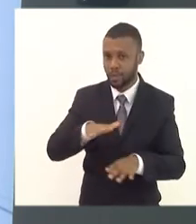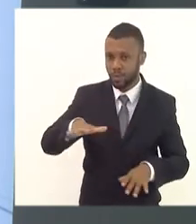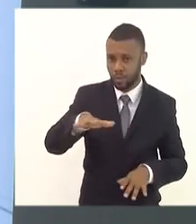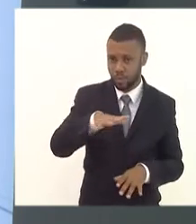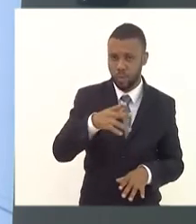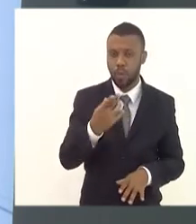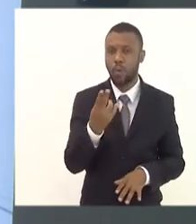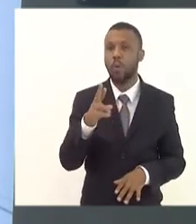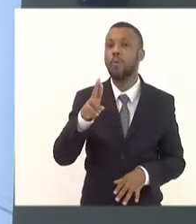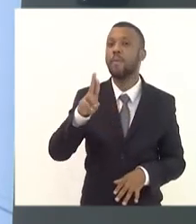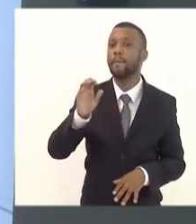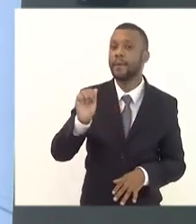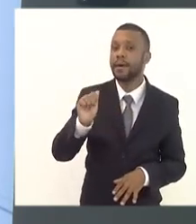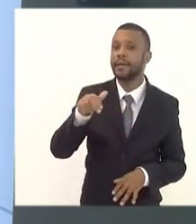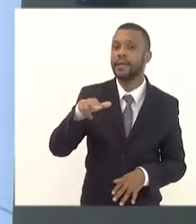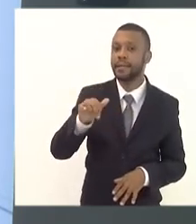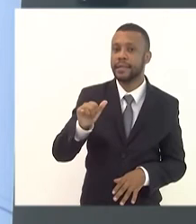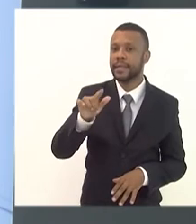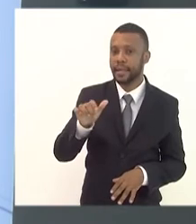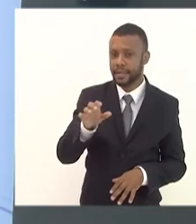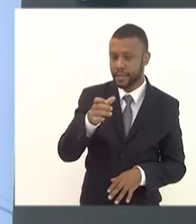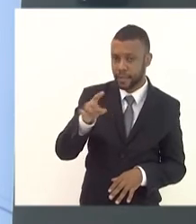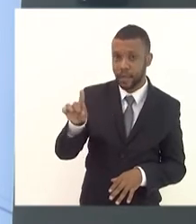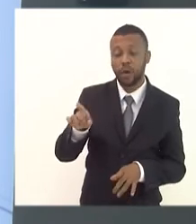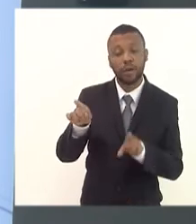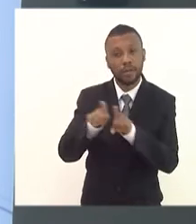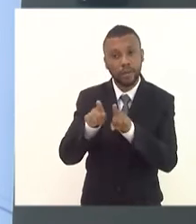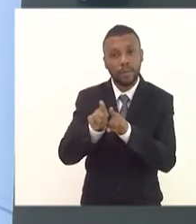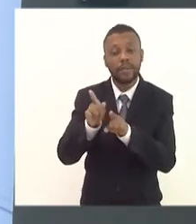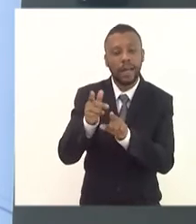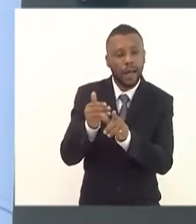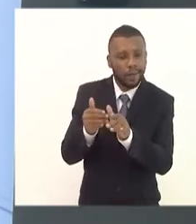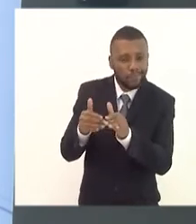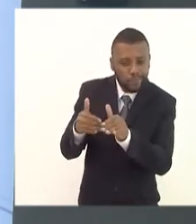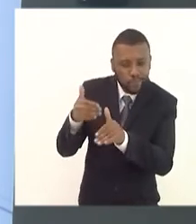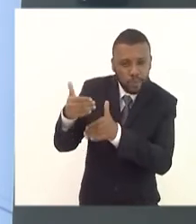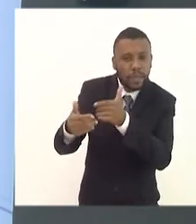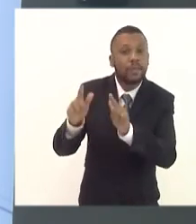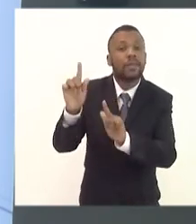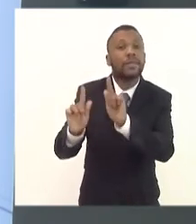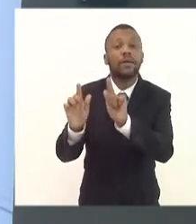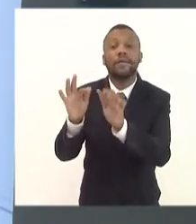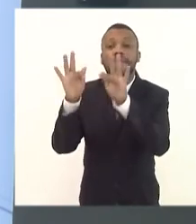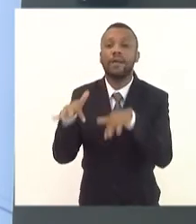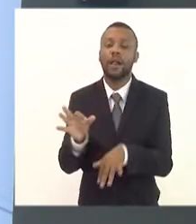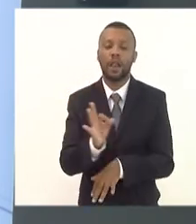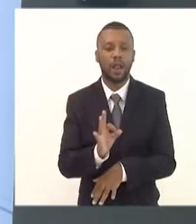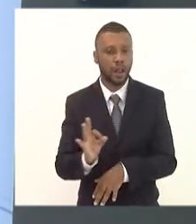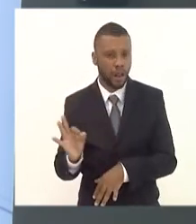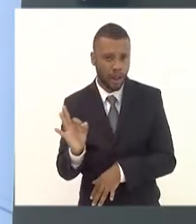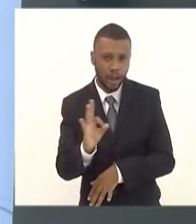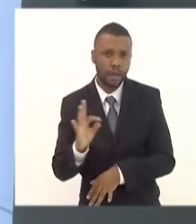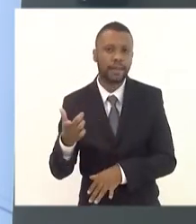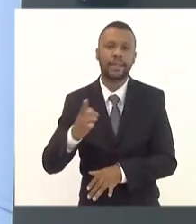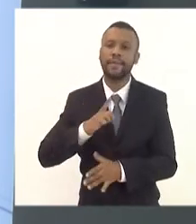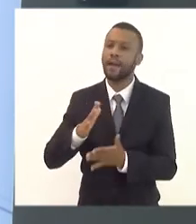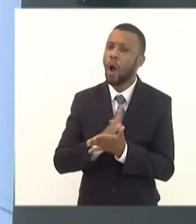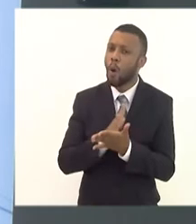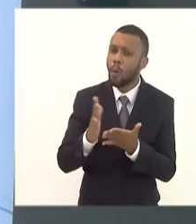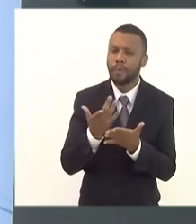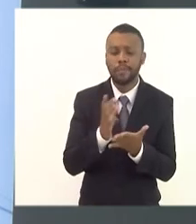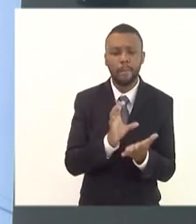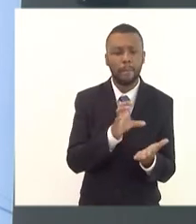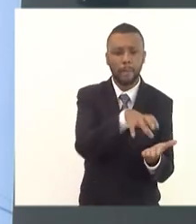o número da concorrência. Ele ainda está em licitação, não foi finalizada, houve a parte lá do setor